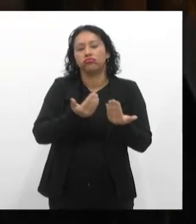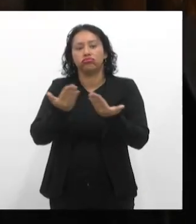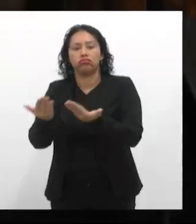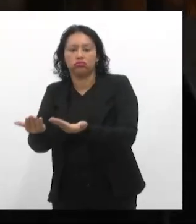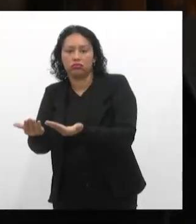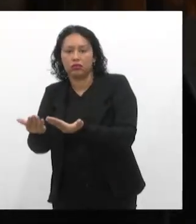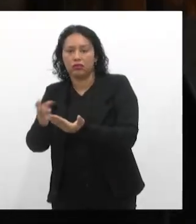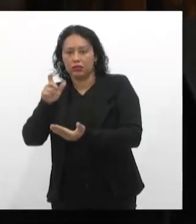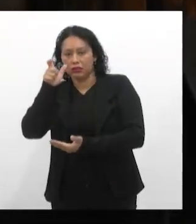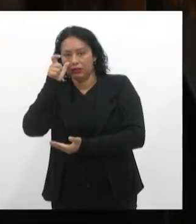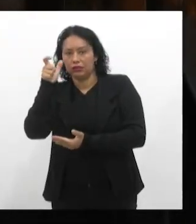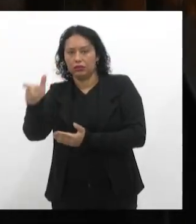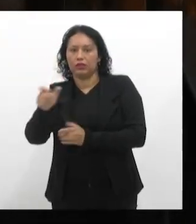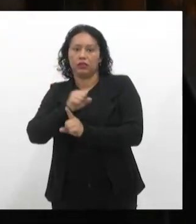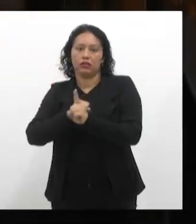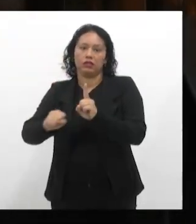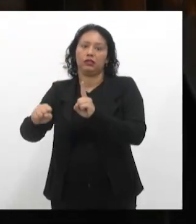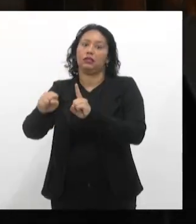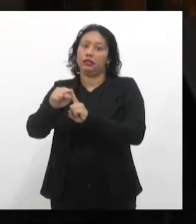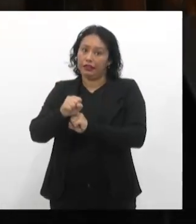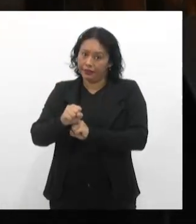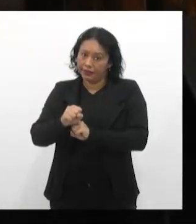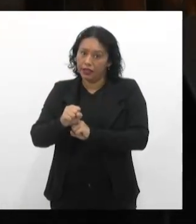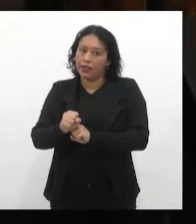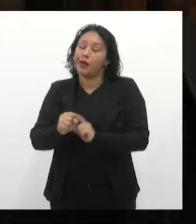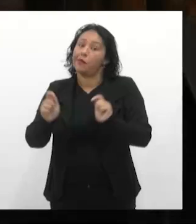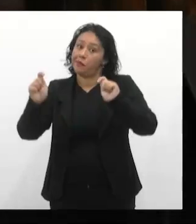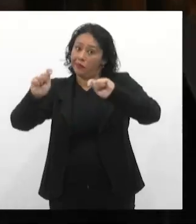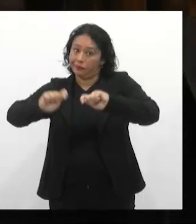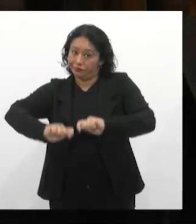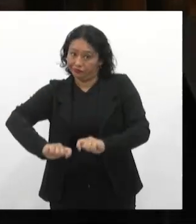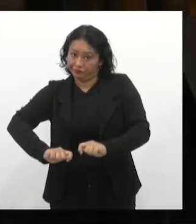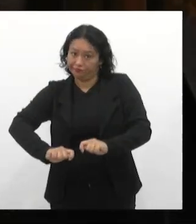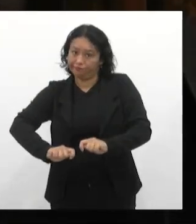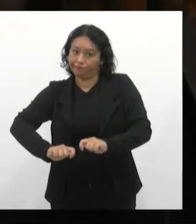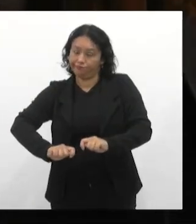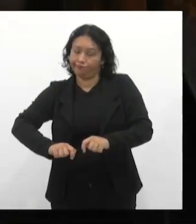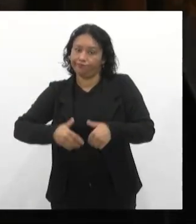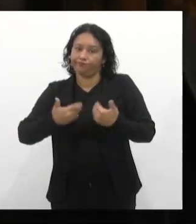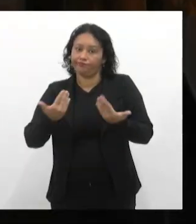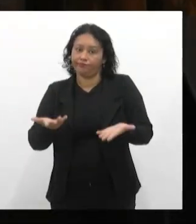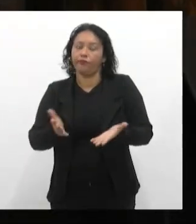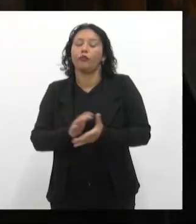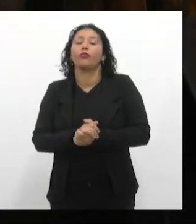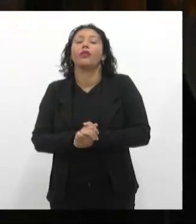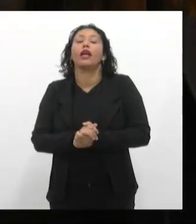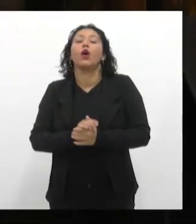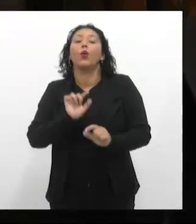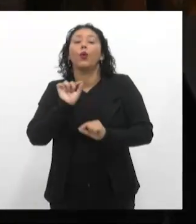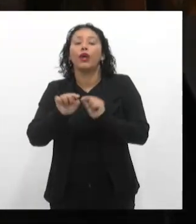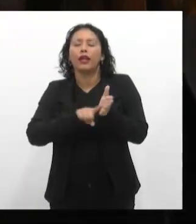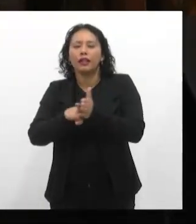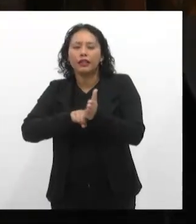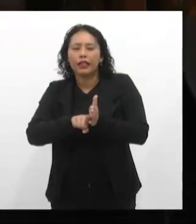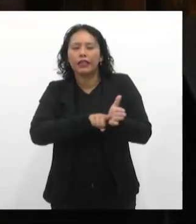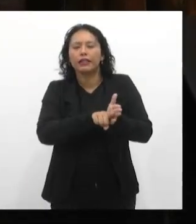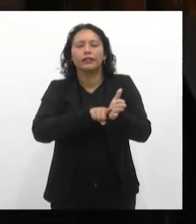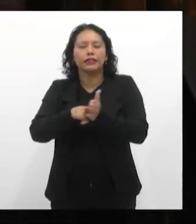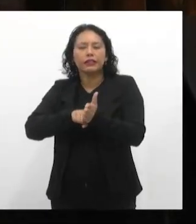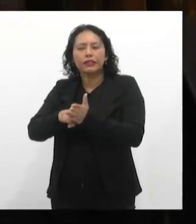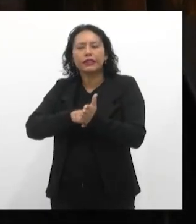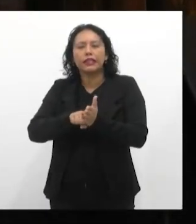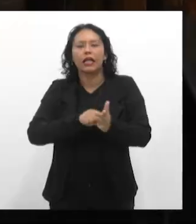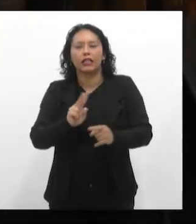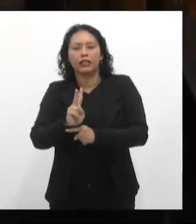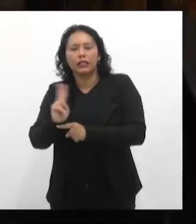Social. Digo deveria, porque na análise do Tribunal de Contas do Estado, em 2024,